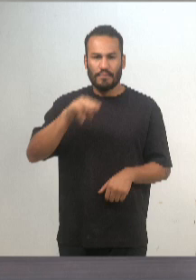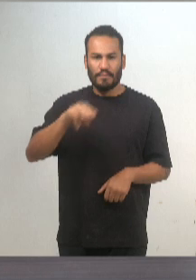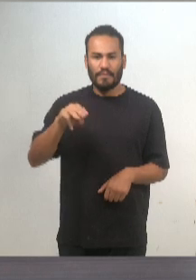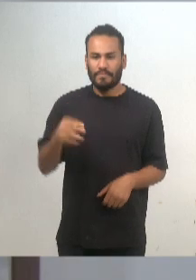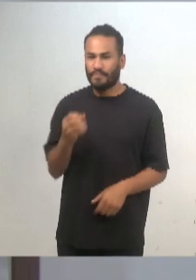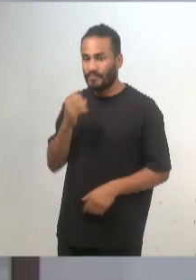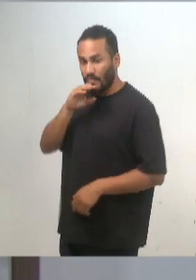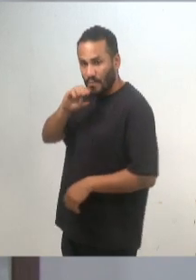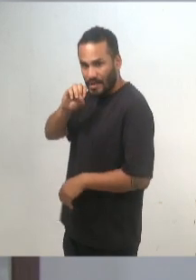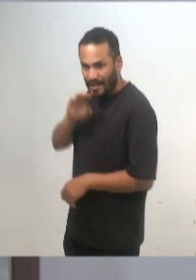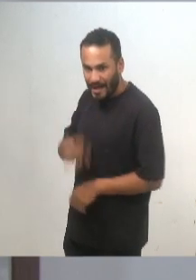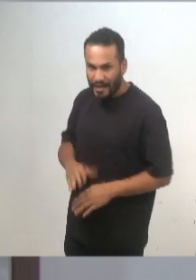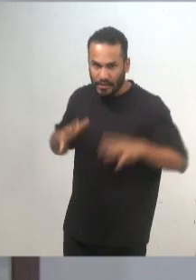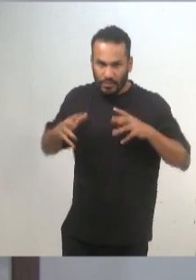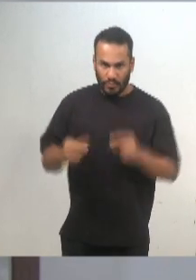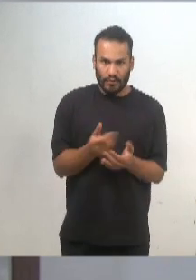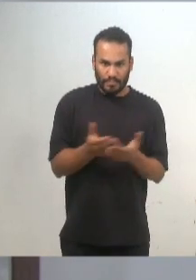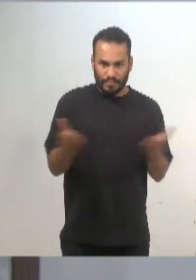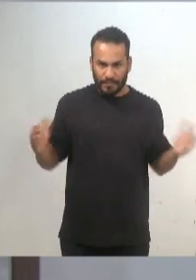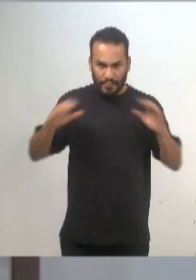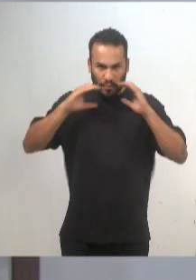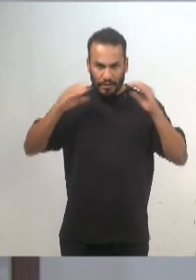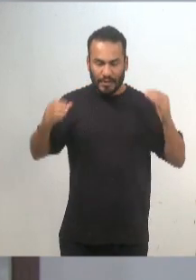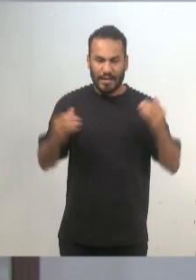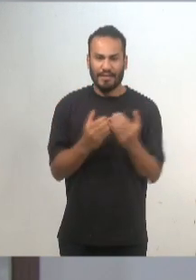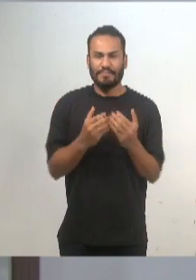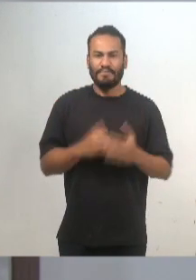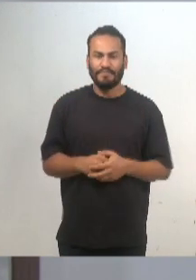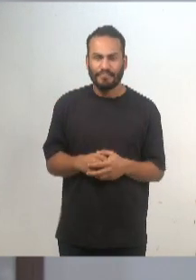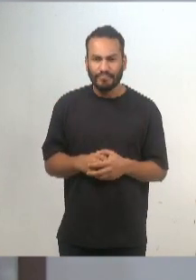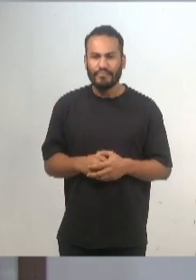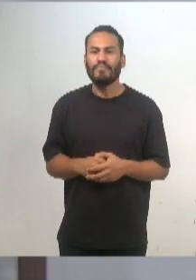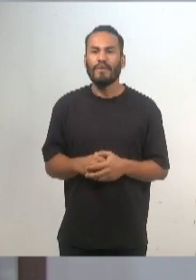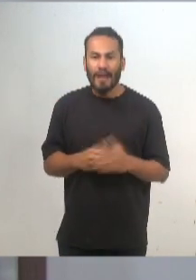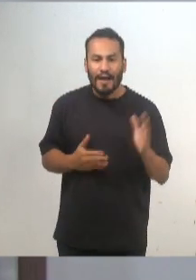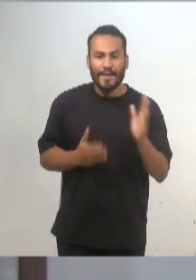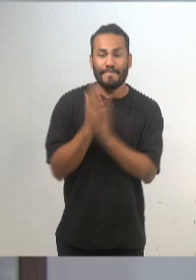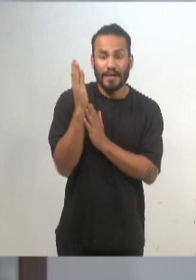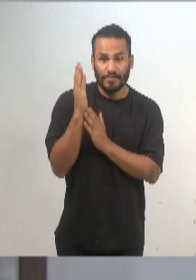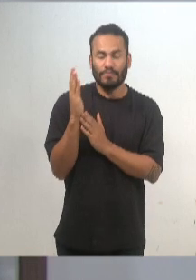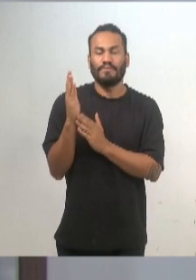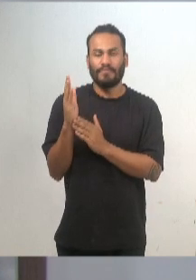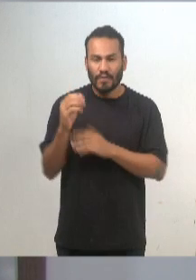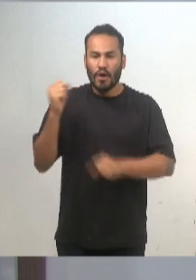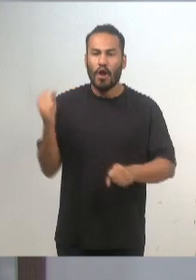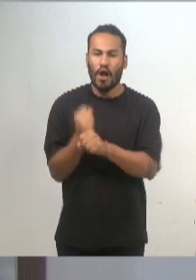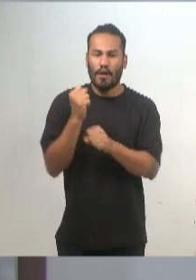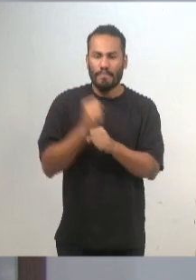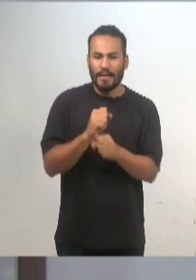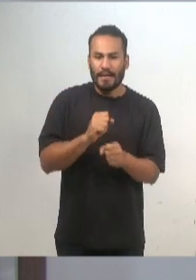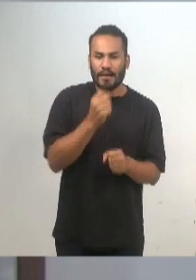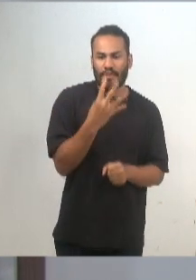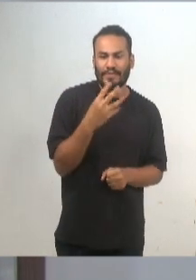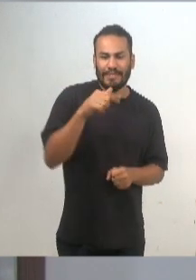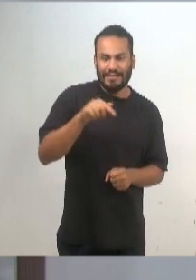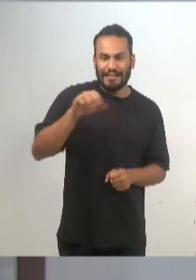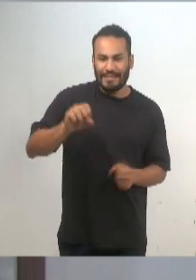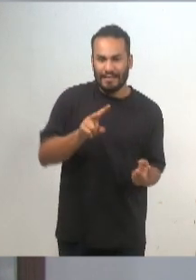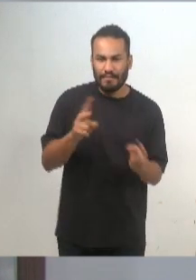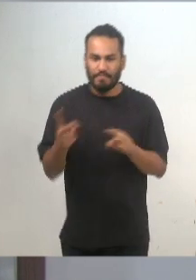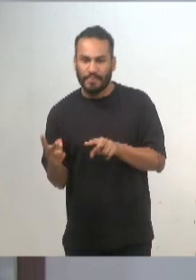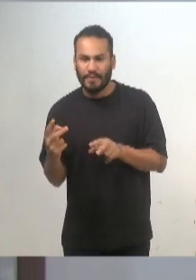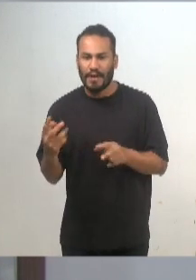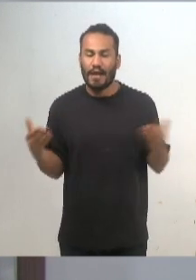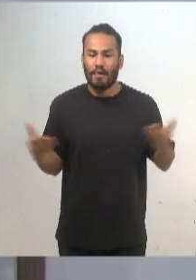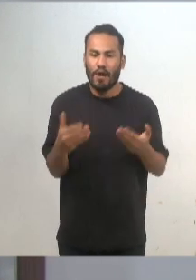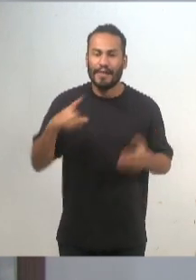Boa tarde, senhor presidente, colegas vereadores e comunidade. Com os avanços nas obras de duplicação da 470, a gente passa a